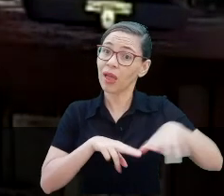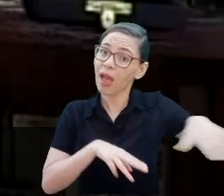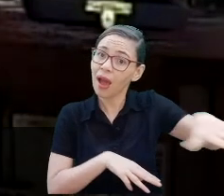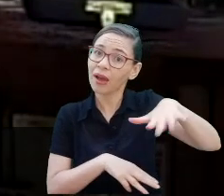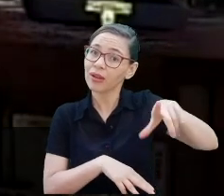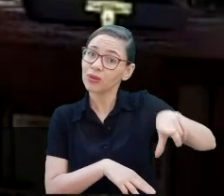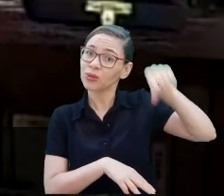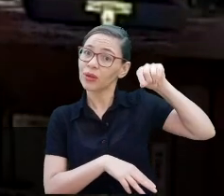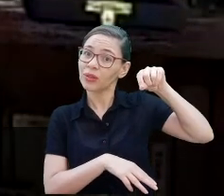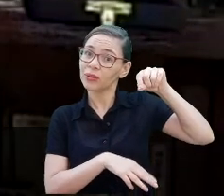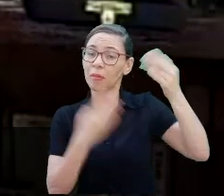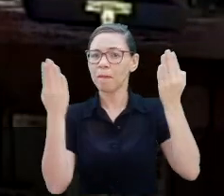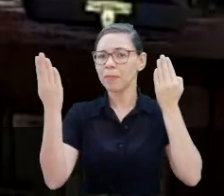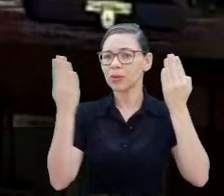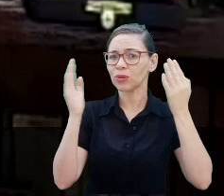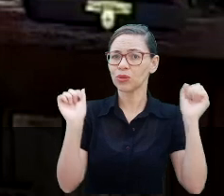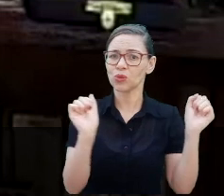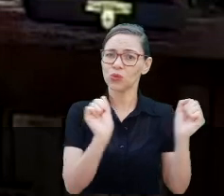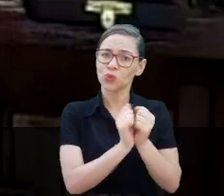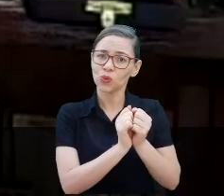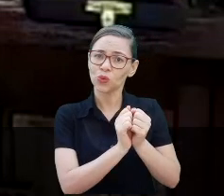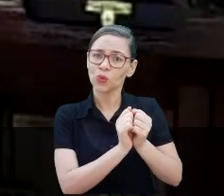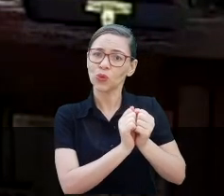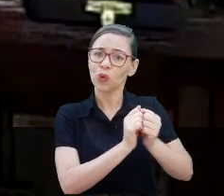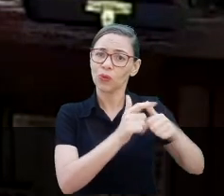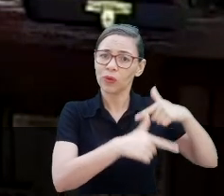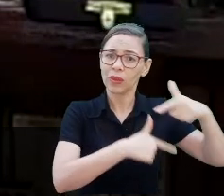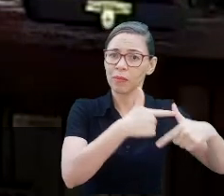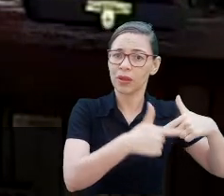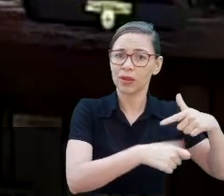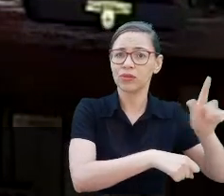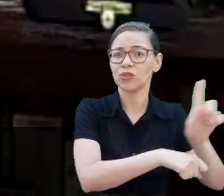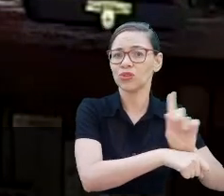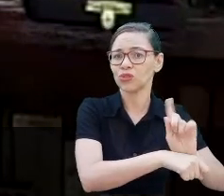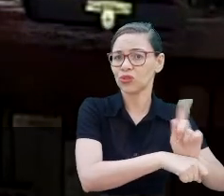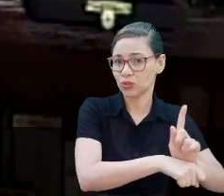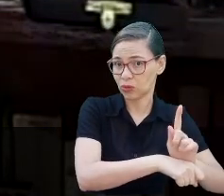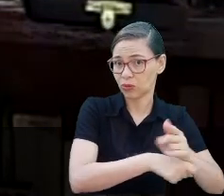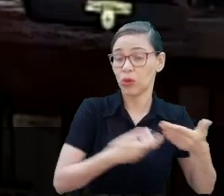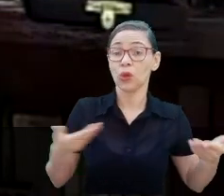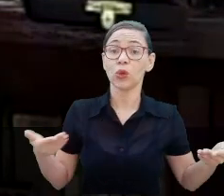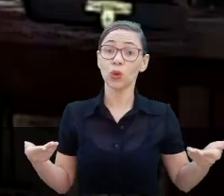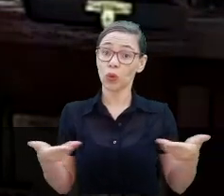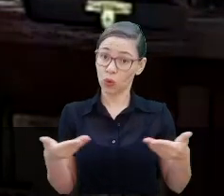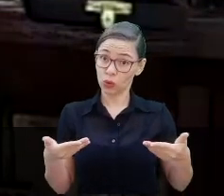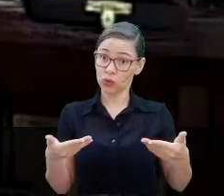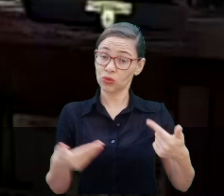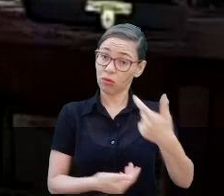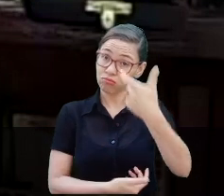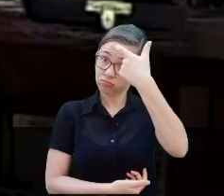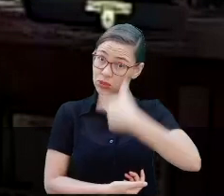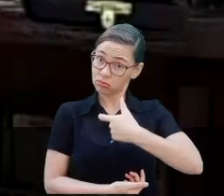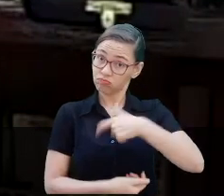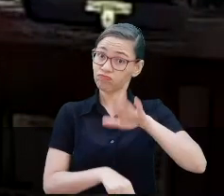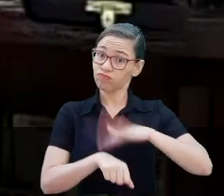psicologia social e do trabalho. E atualmente a minha pesquisa ela se volta à